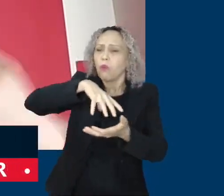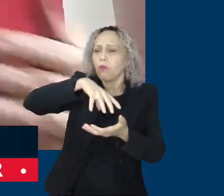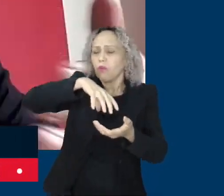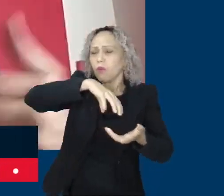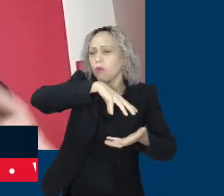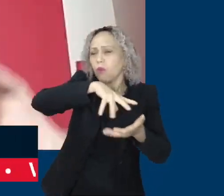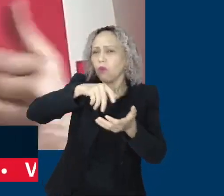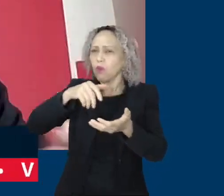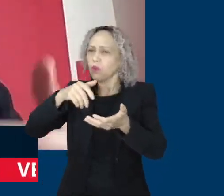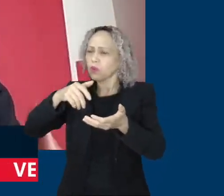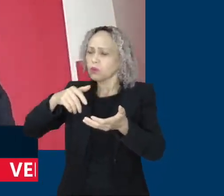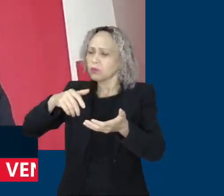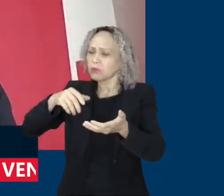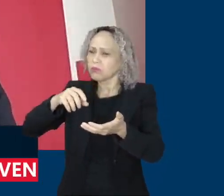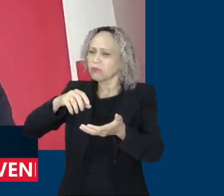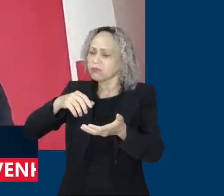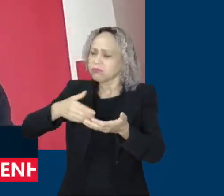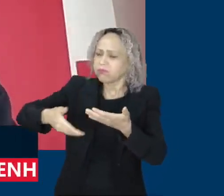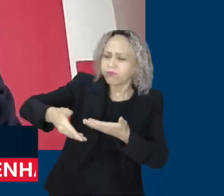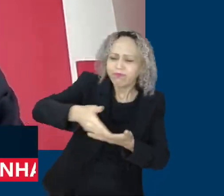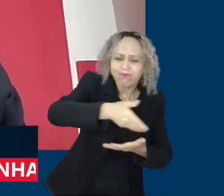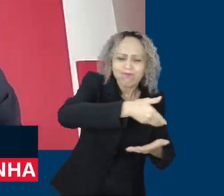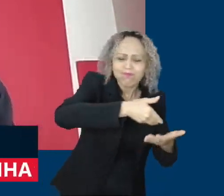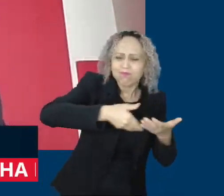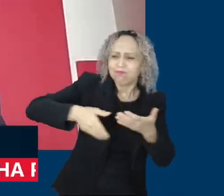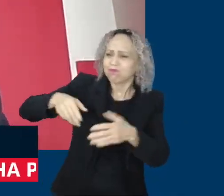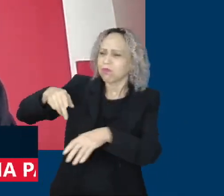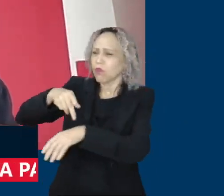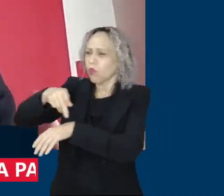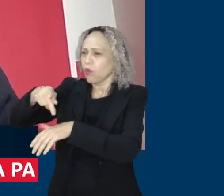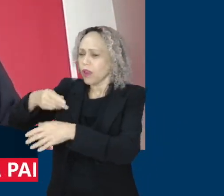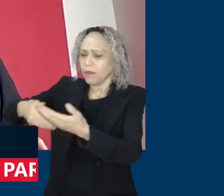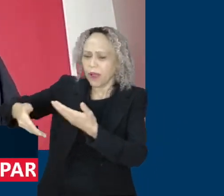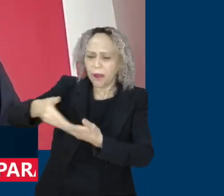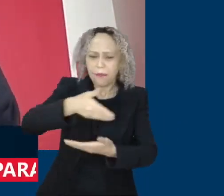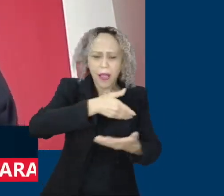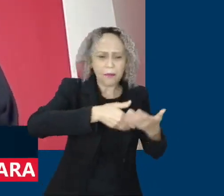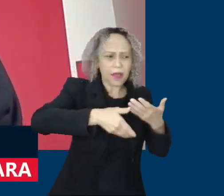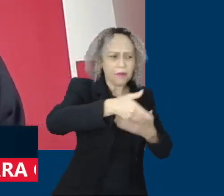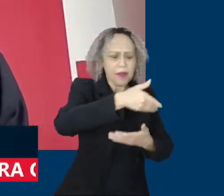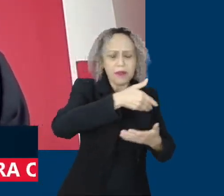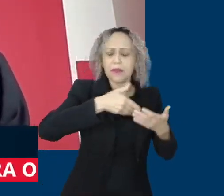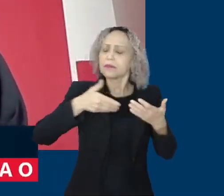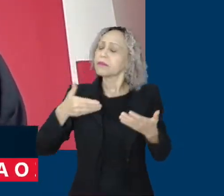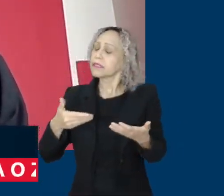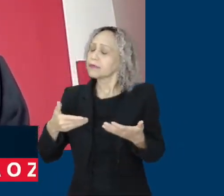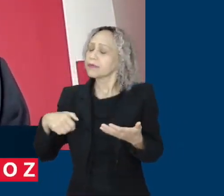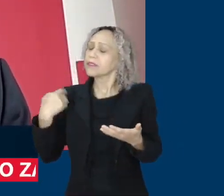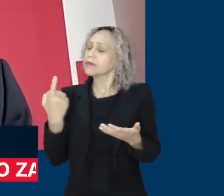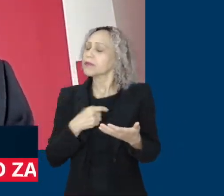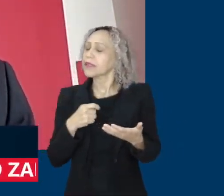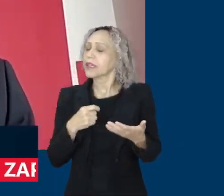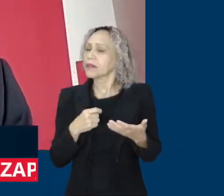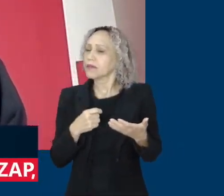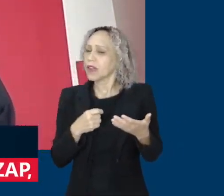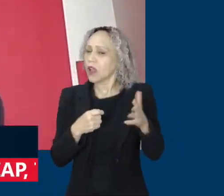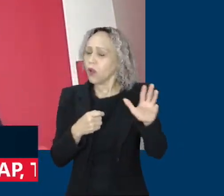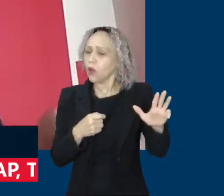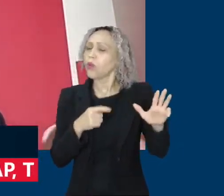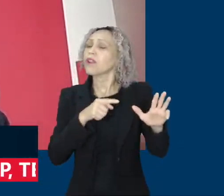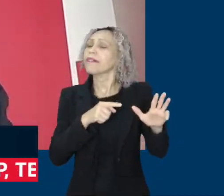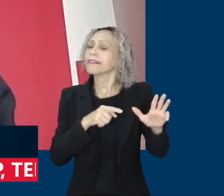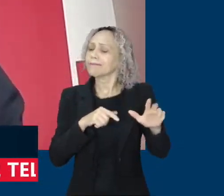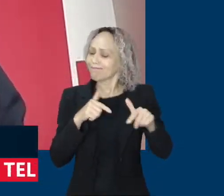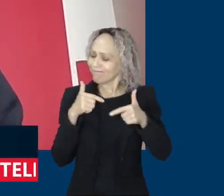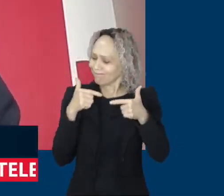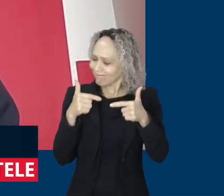Então, nós temos que ter, eu diria, esta ação que o Lula vem tendo de forma intensa. Ele reúne a América Latina,